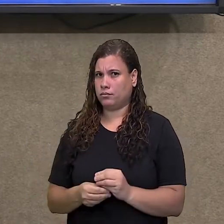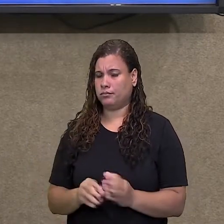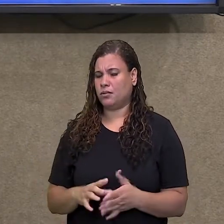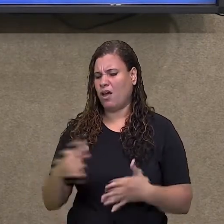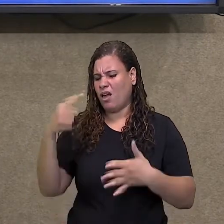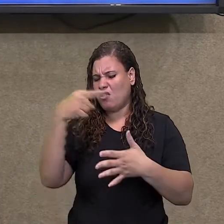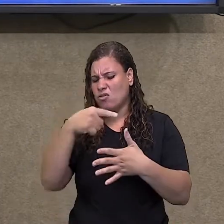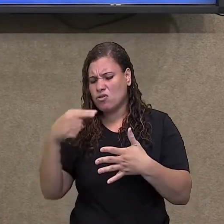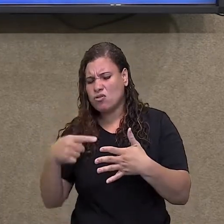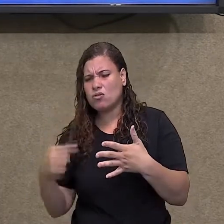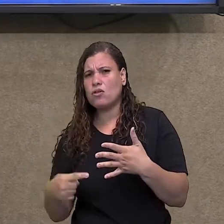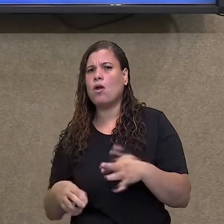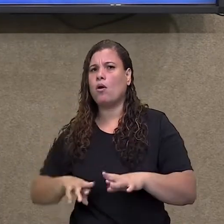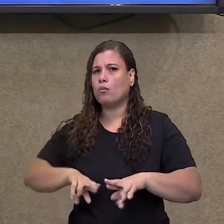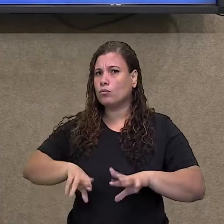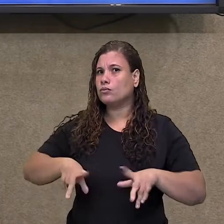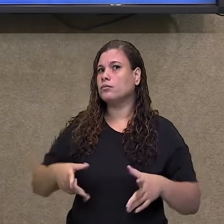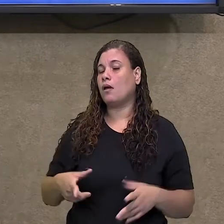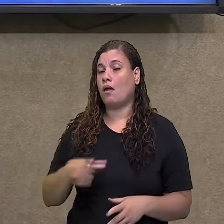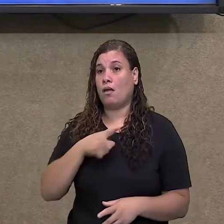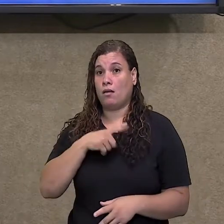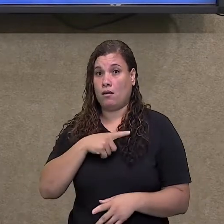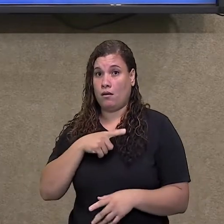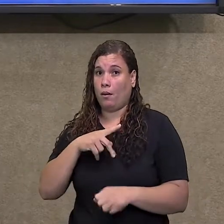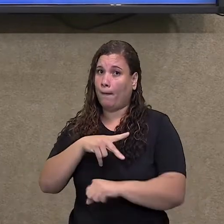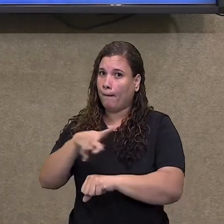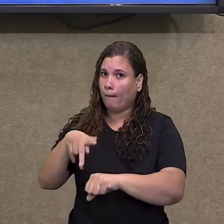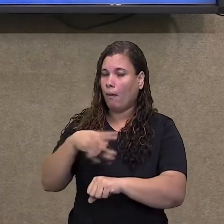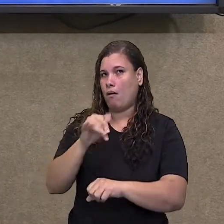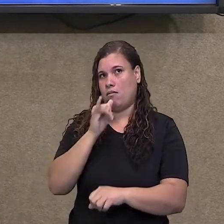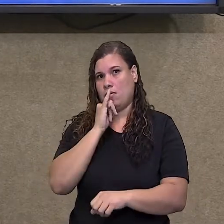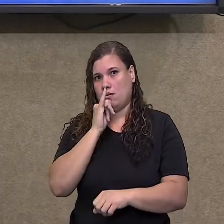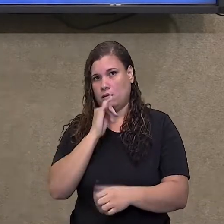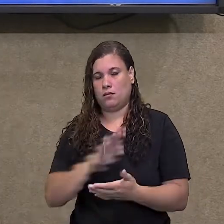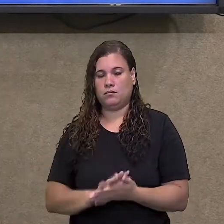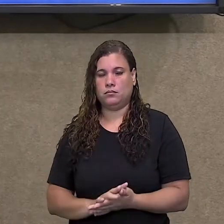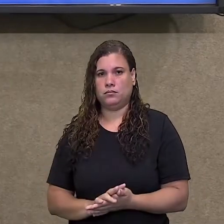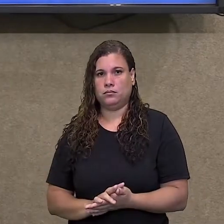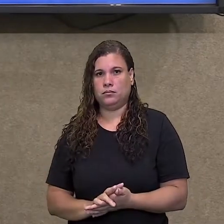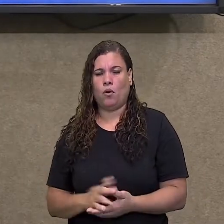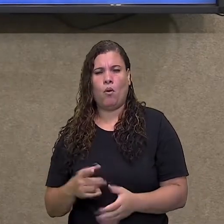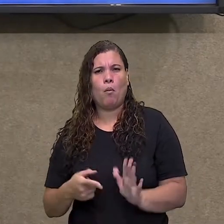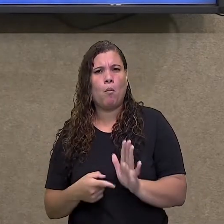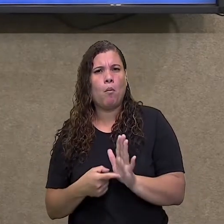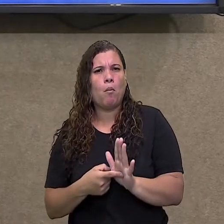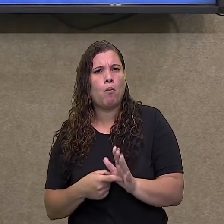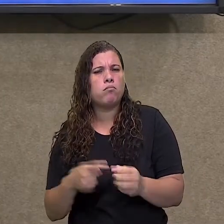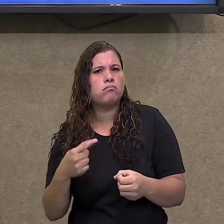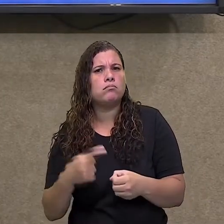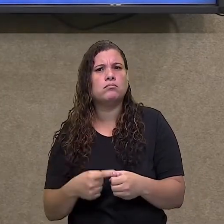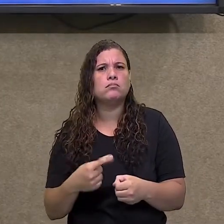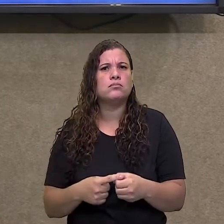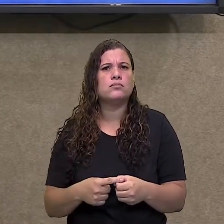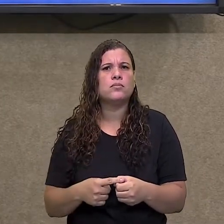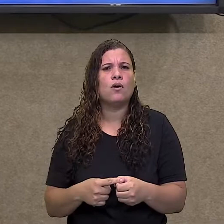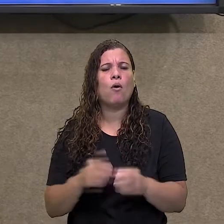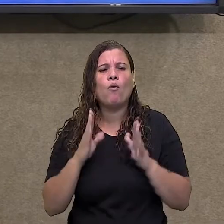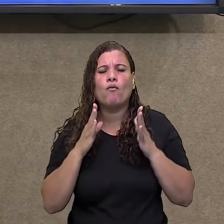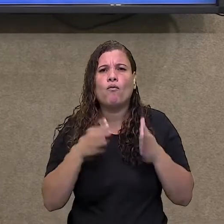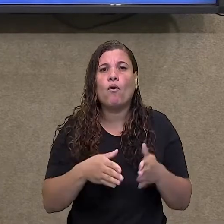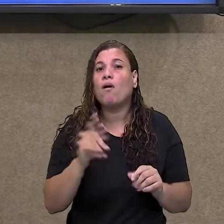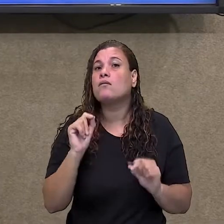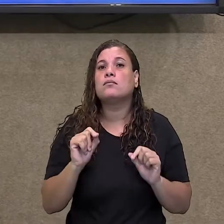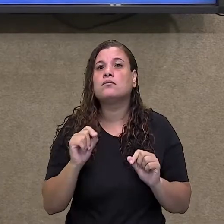há países que determinam a cidade por qualidade, quantidade de atividade econômica que